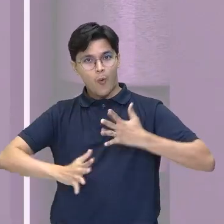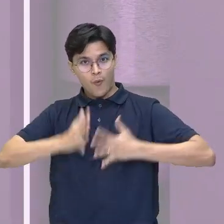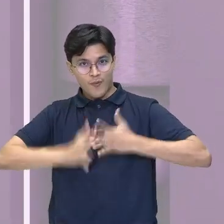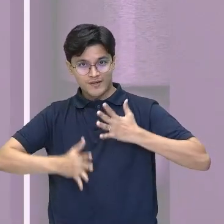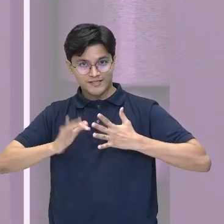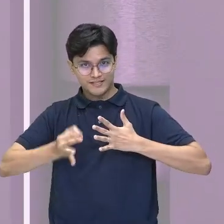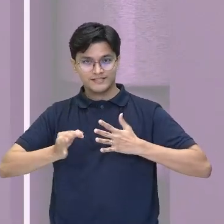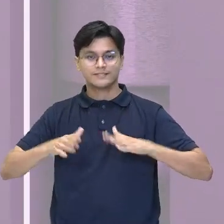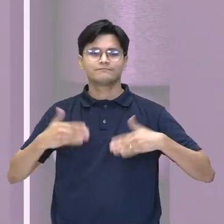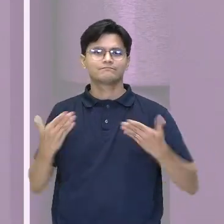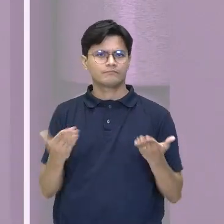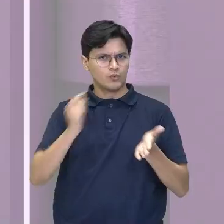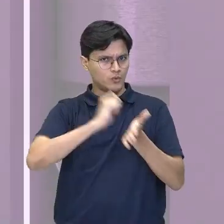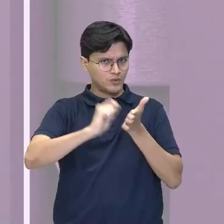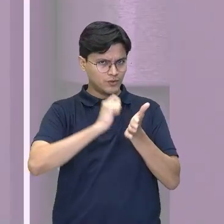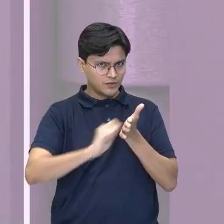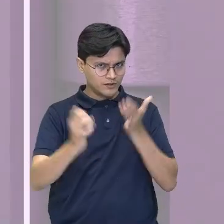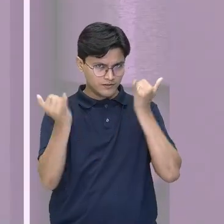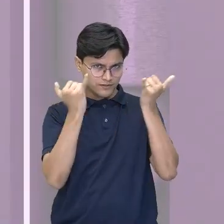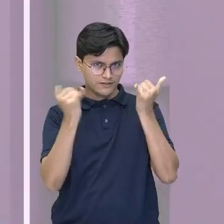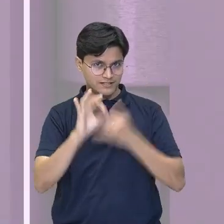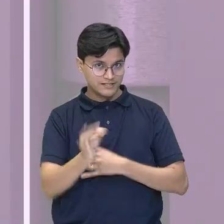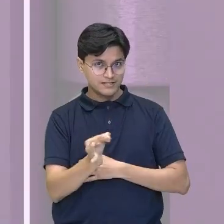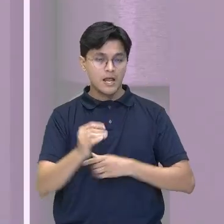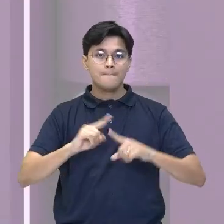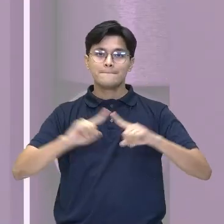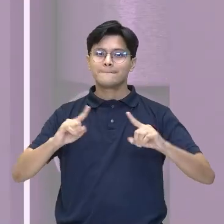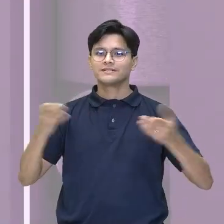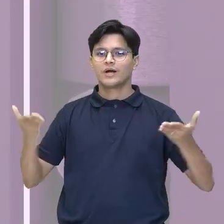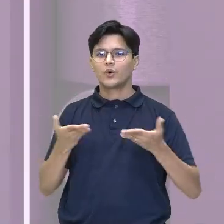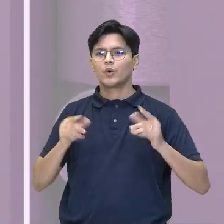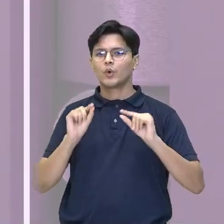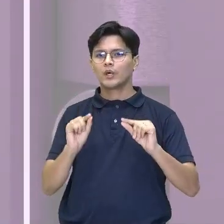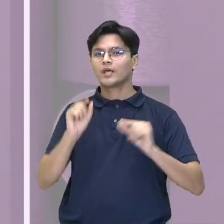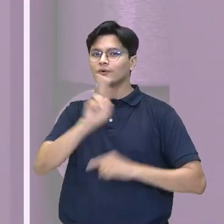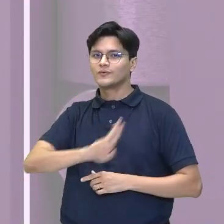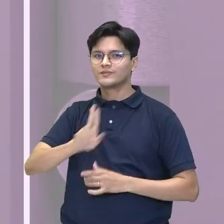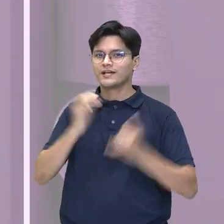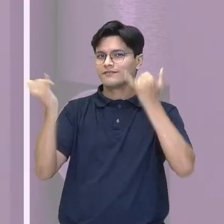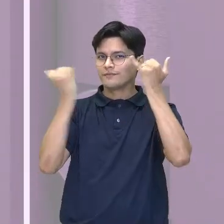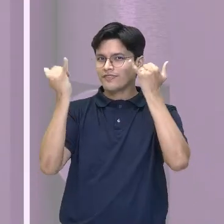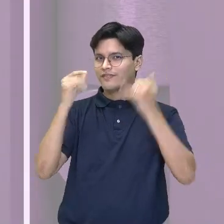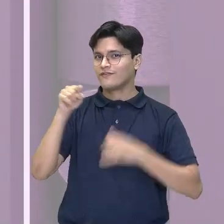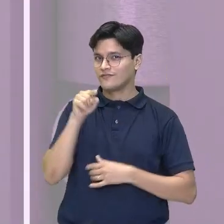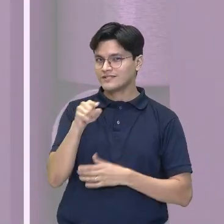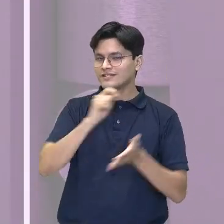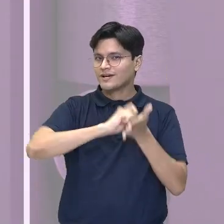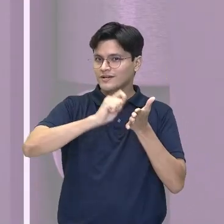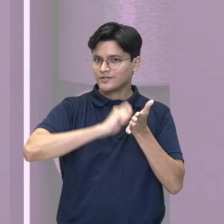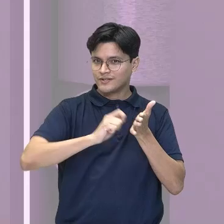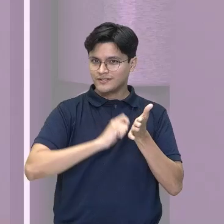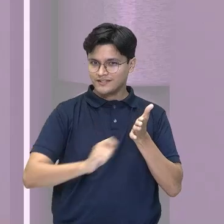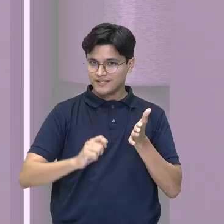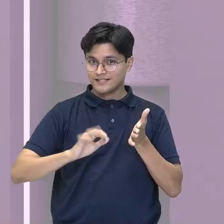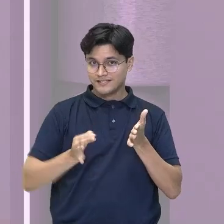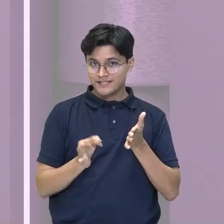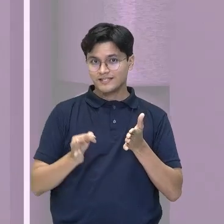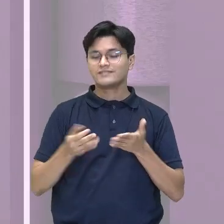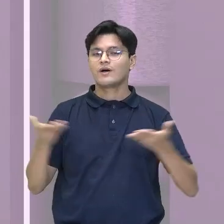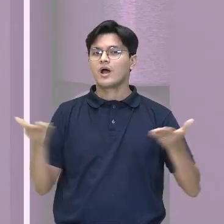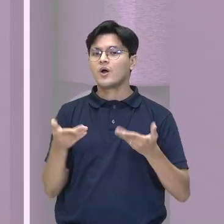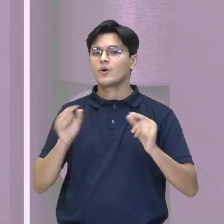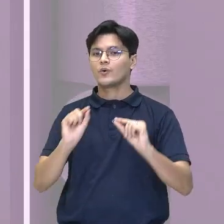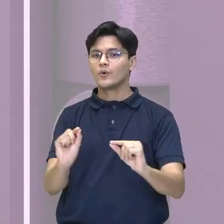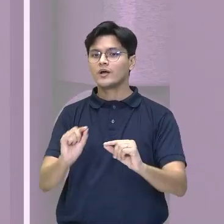fez todas as anotações, perfeito. Só que agora nós vamos pegar todas essas informações que você acabou de tomar nota, que você acabou de compreender, e vamos colocar